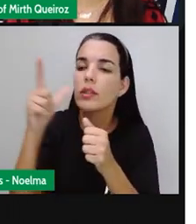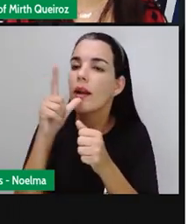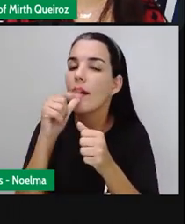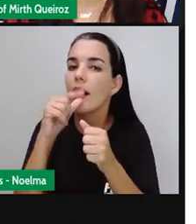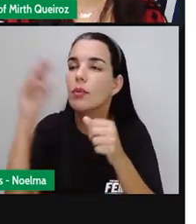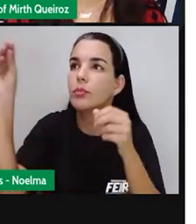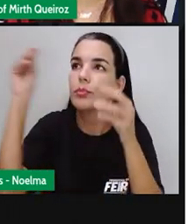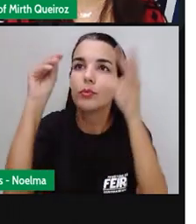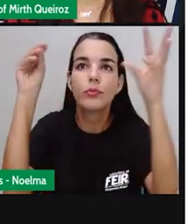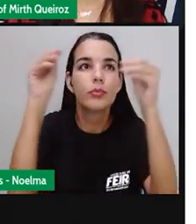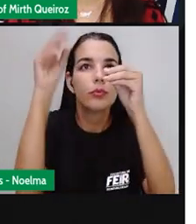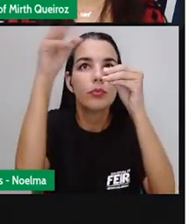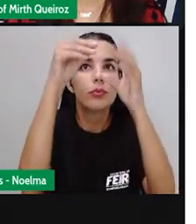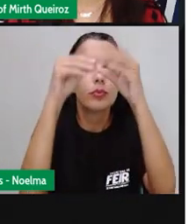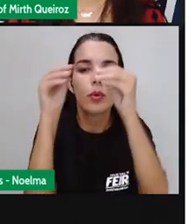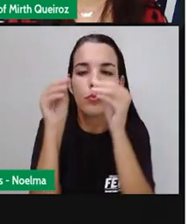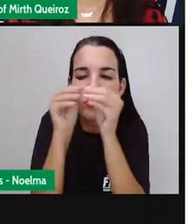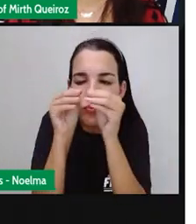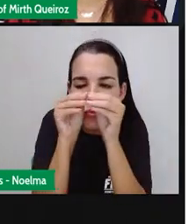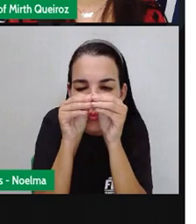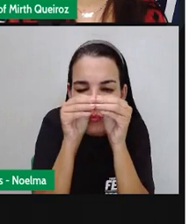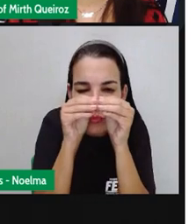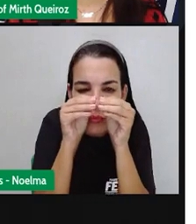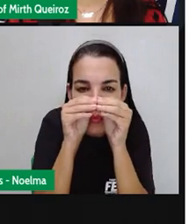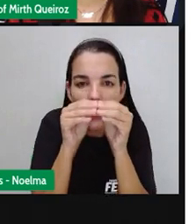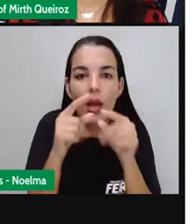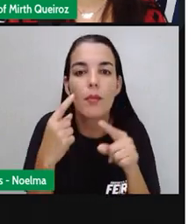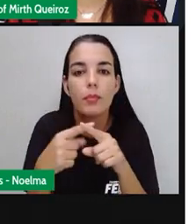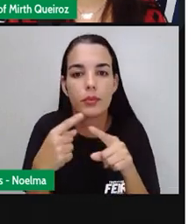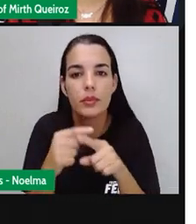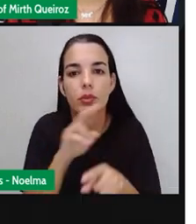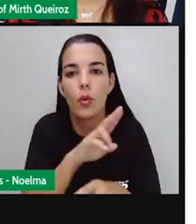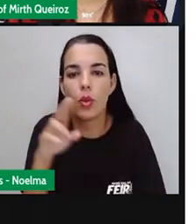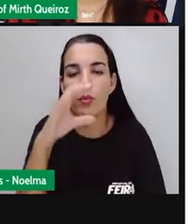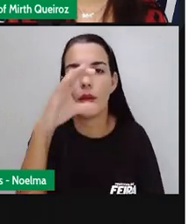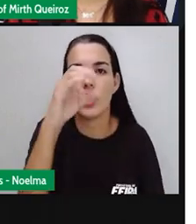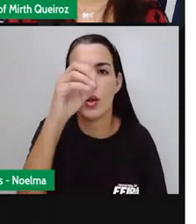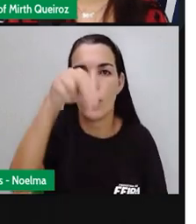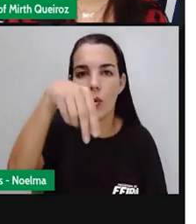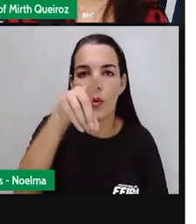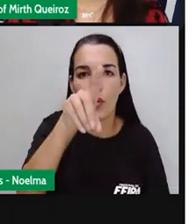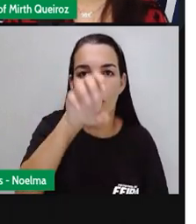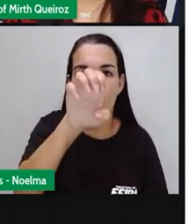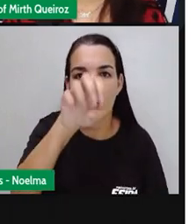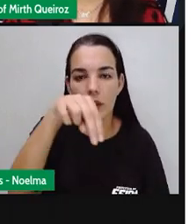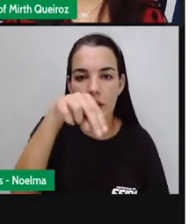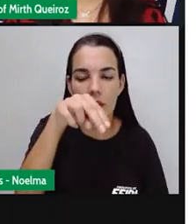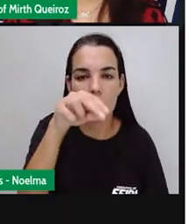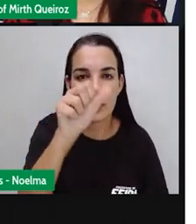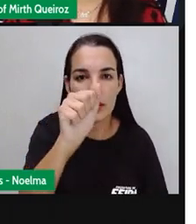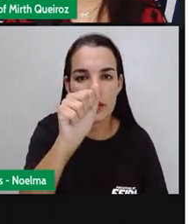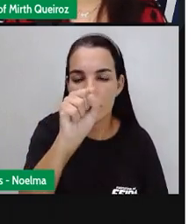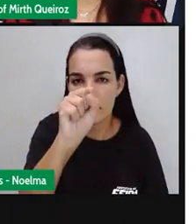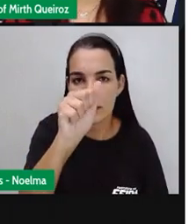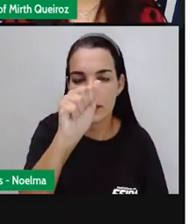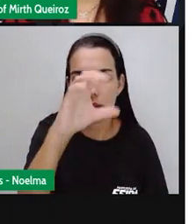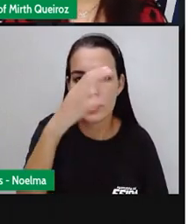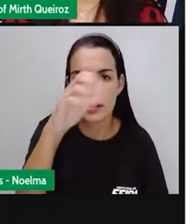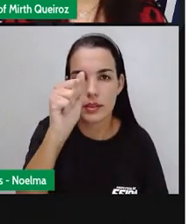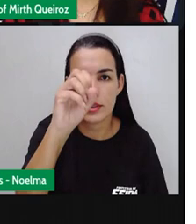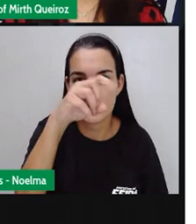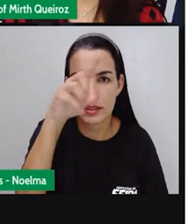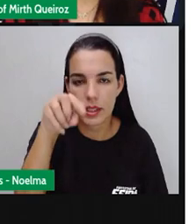de água onde elas vão ficar condensadas. Por isso que a gente chama de condensação. Quando a água passa do estado